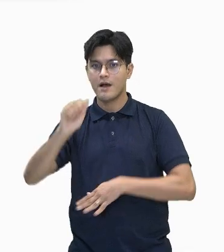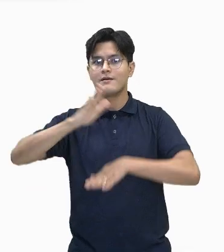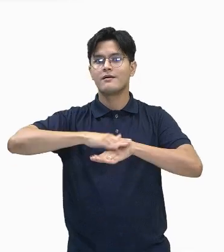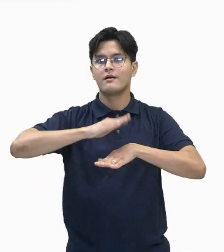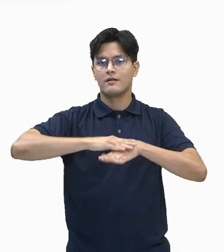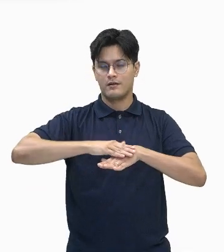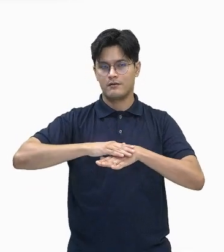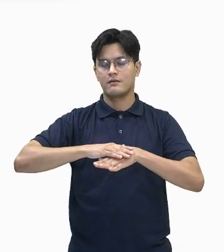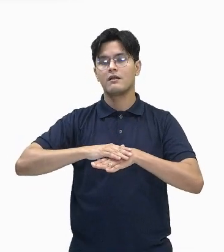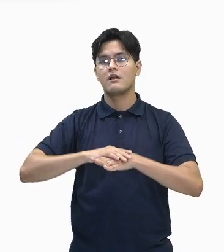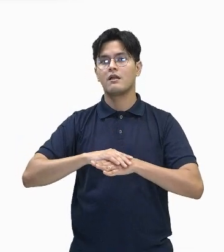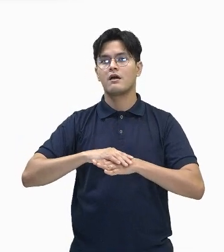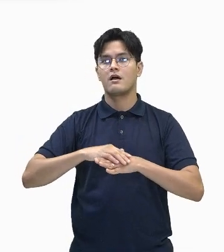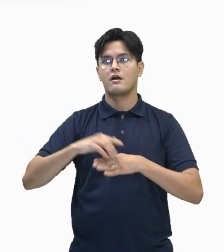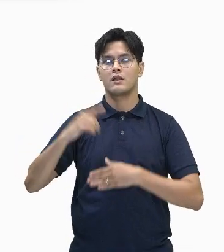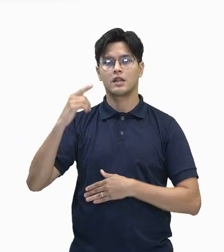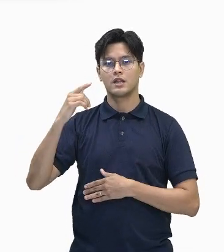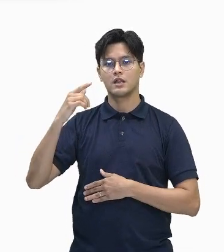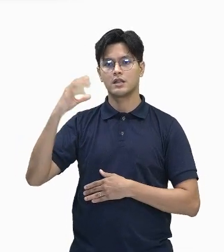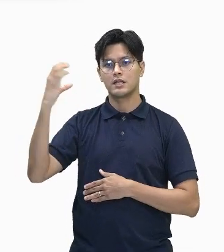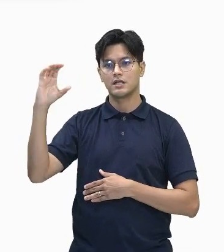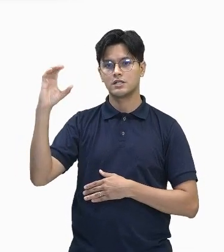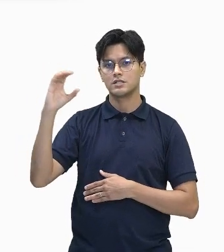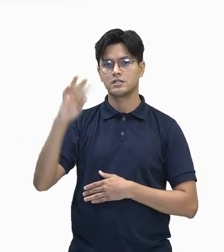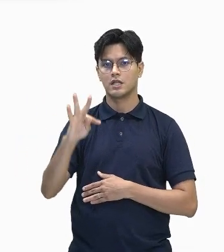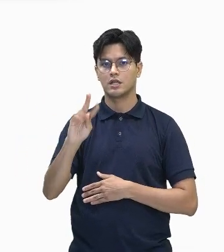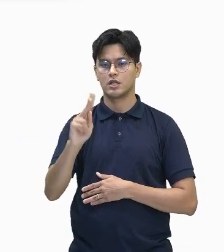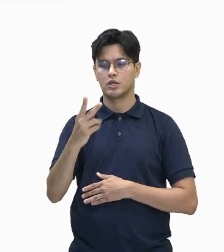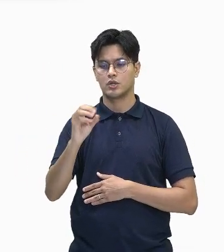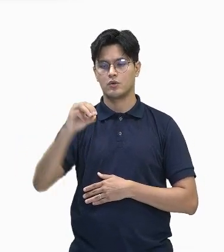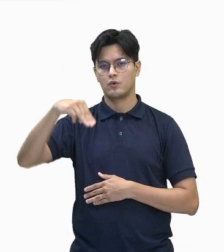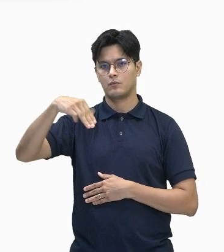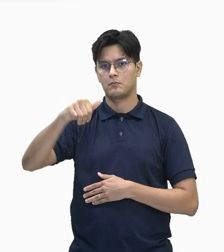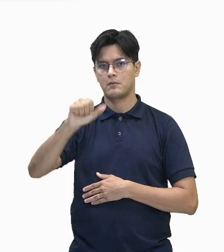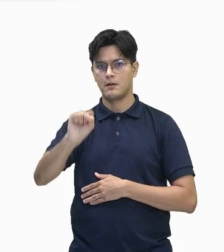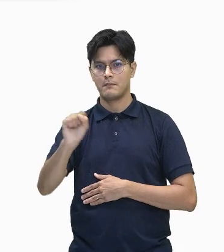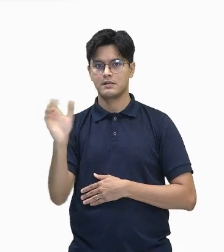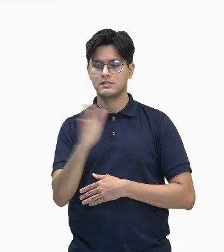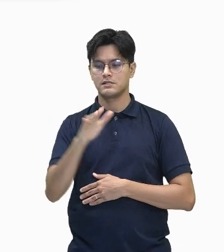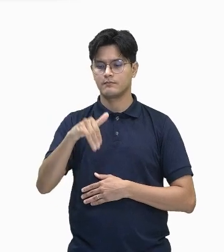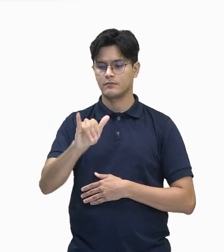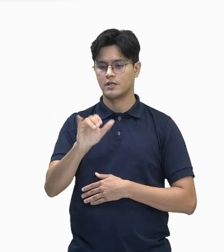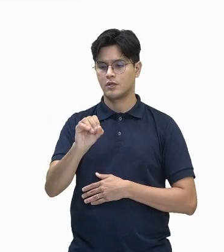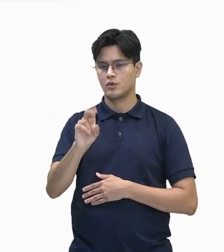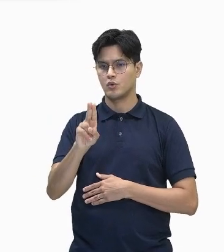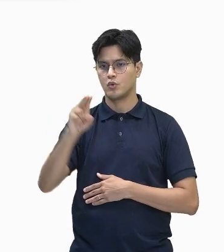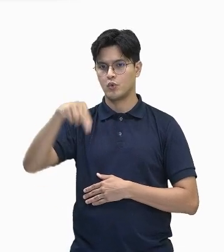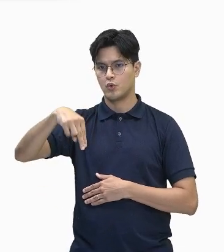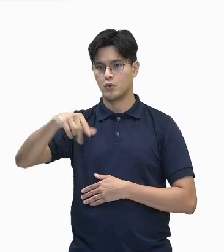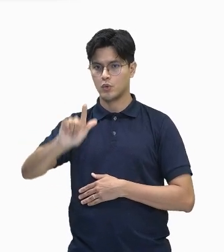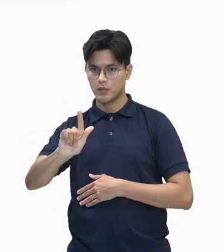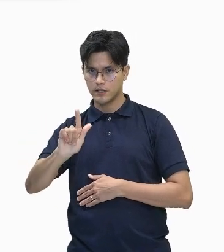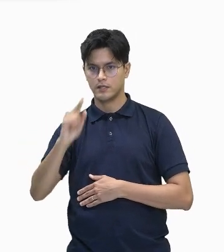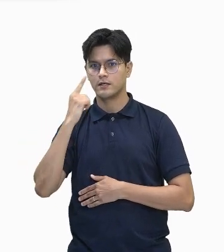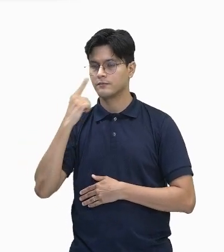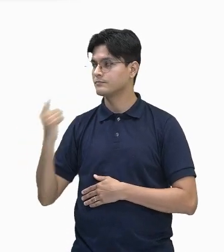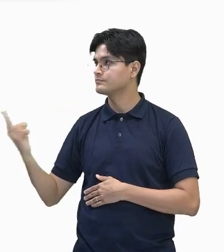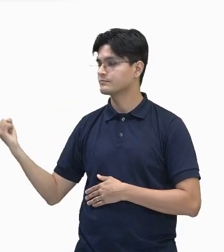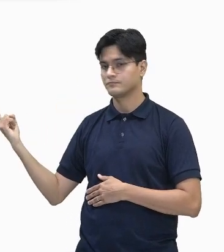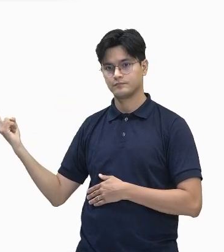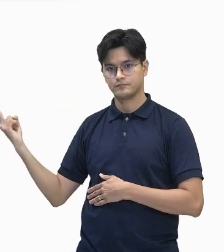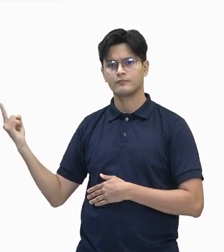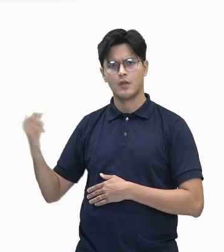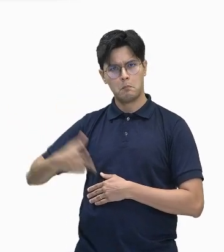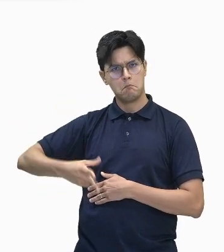em 1801. Olha só quanto tempo atrás, né, que nós descobrimos que a luz se comportava como uma